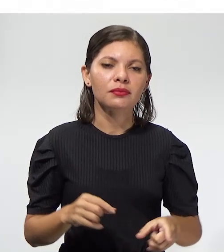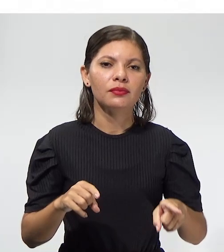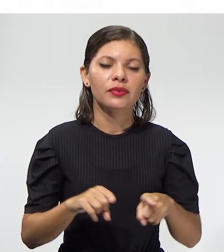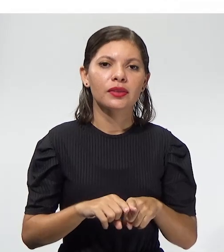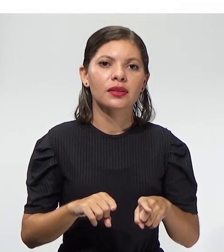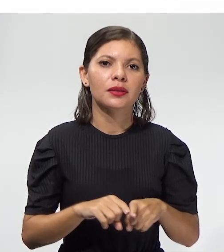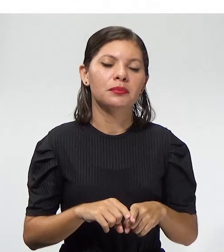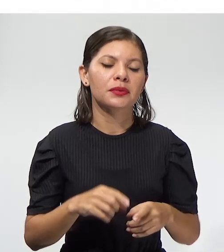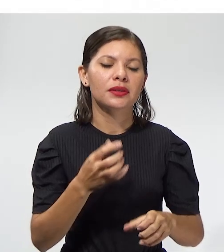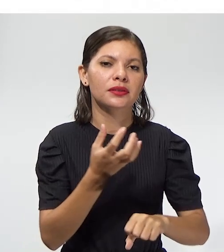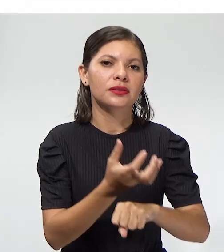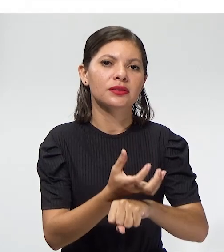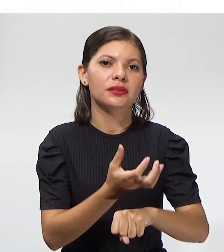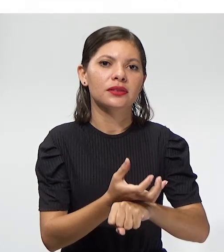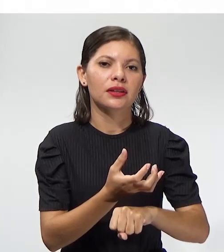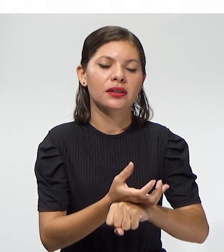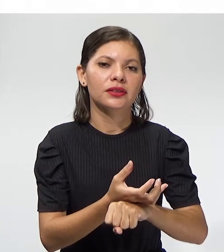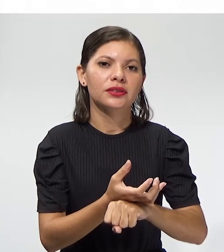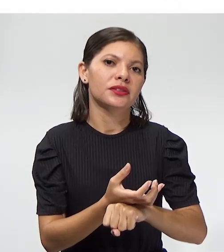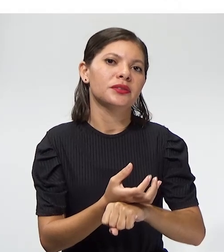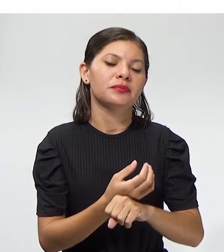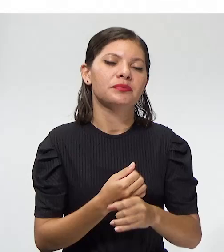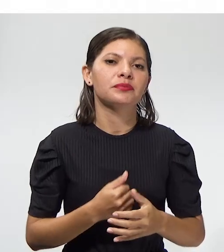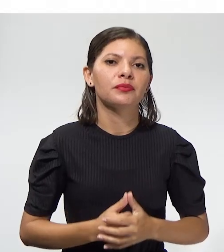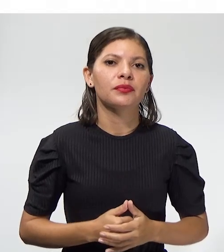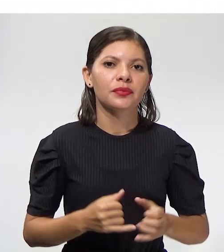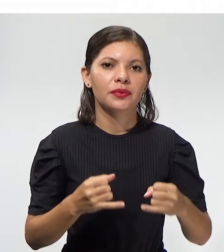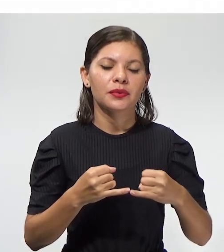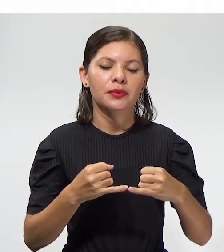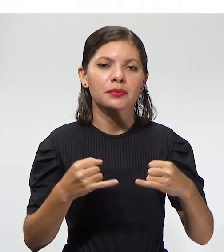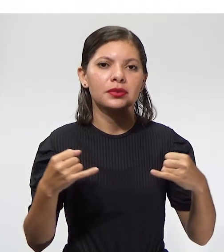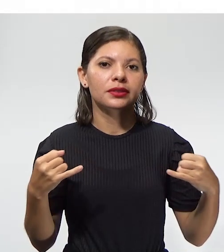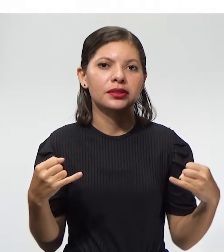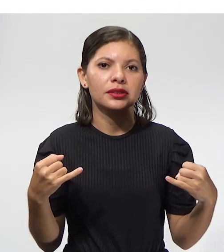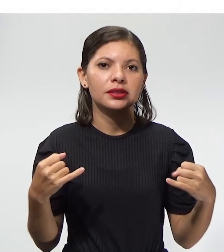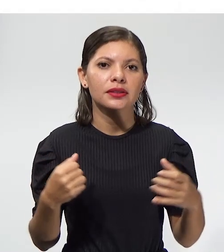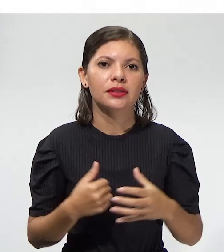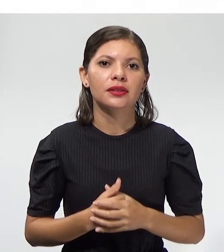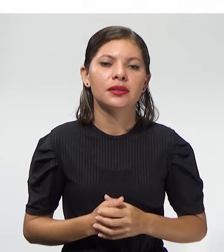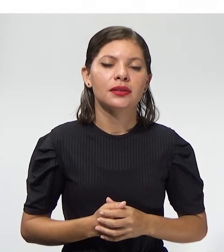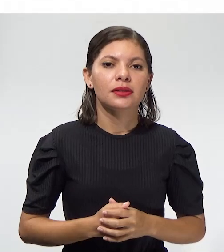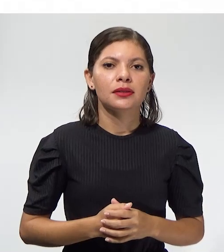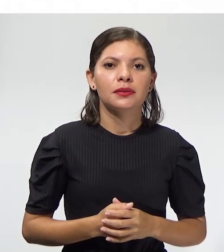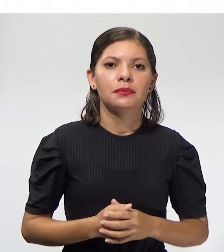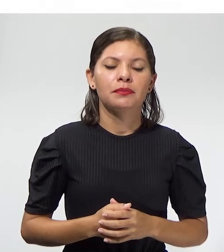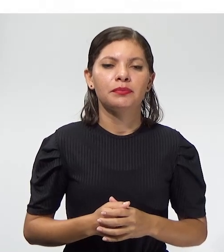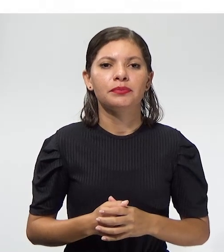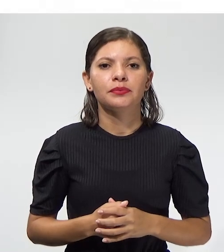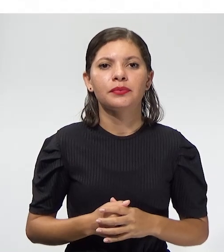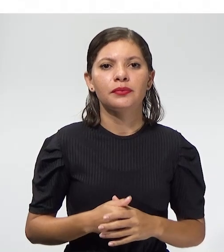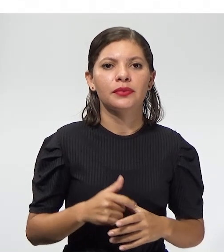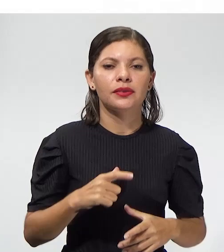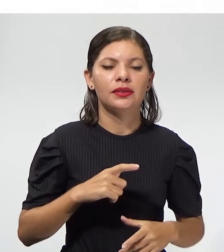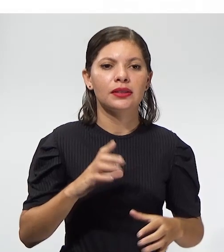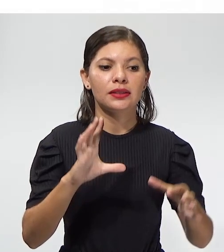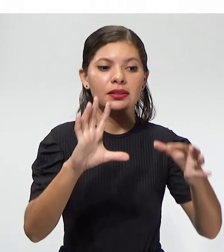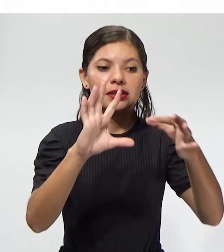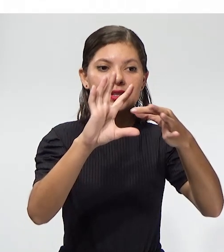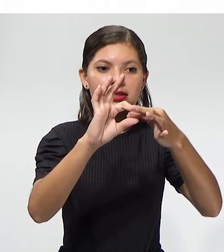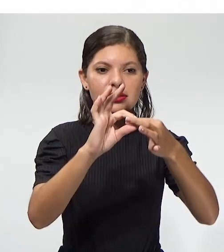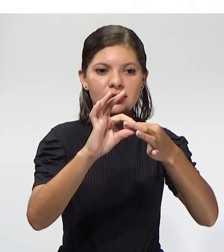horizontal. A gente tem ali a pluridisciplinaridade também numa linha horizontal, só que a gente já